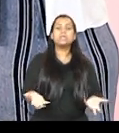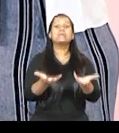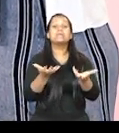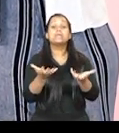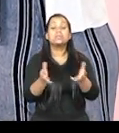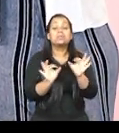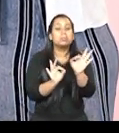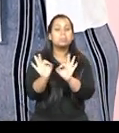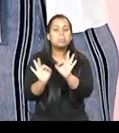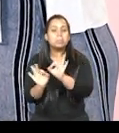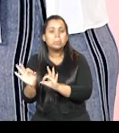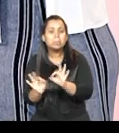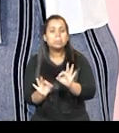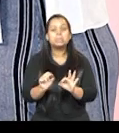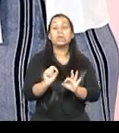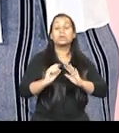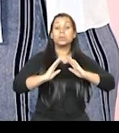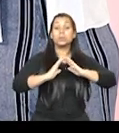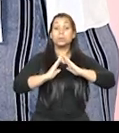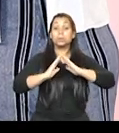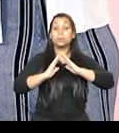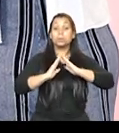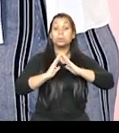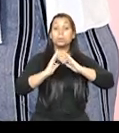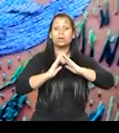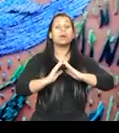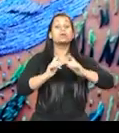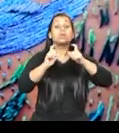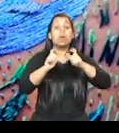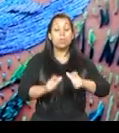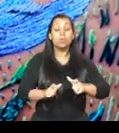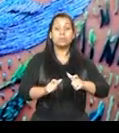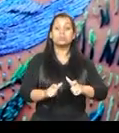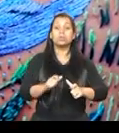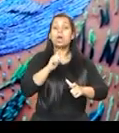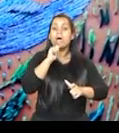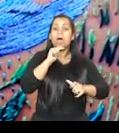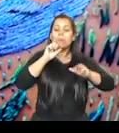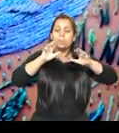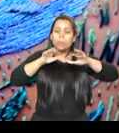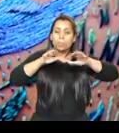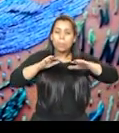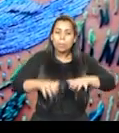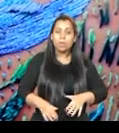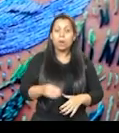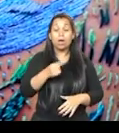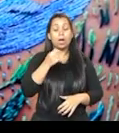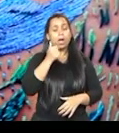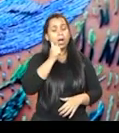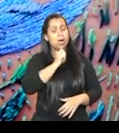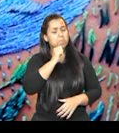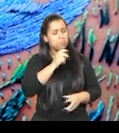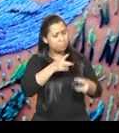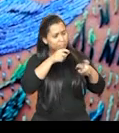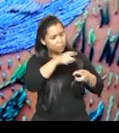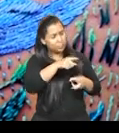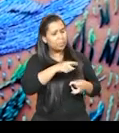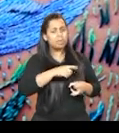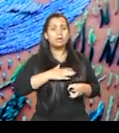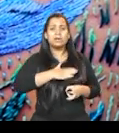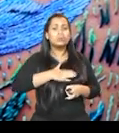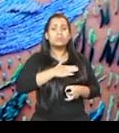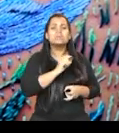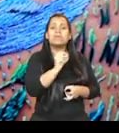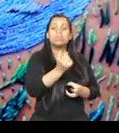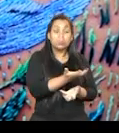montar os alicerces de uma casa sobre orvalhos. A mãe reparou que o menino gostava mais do vazio